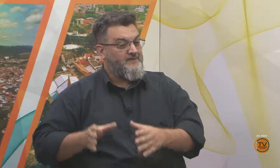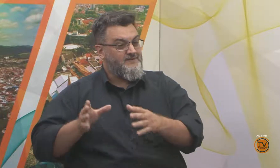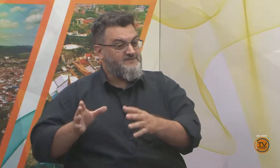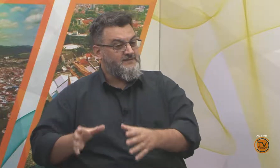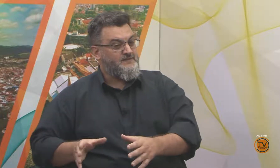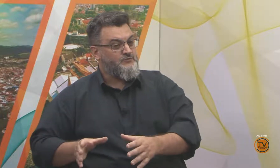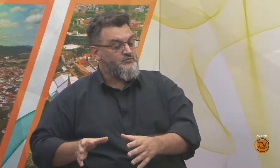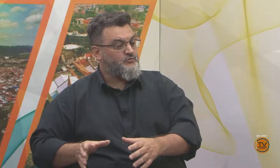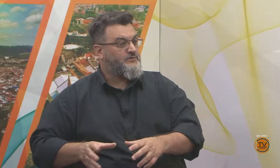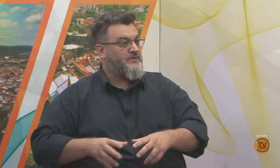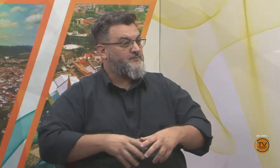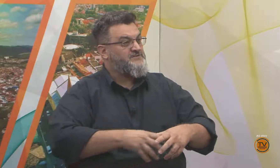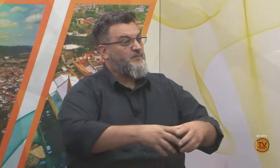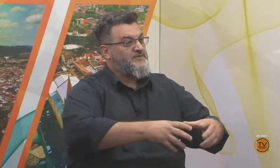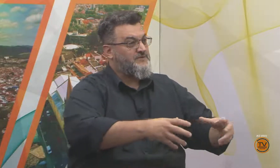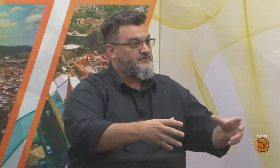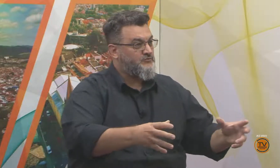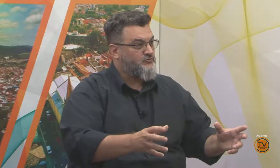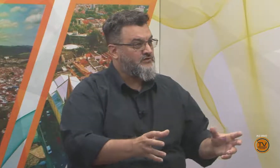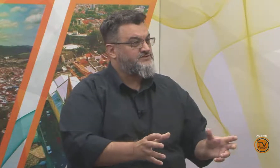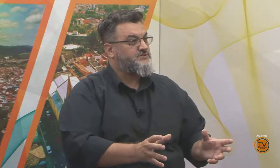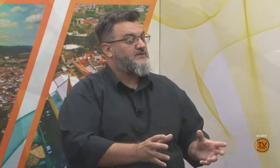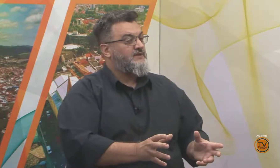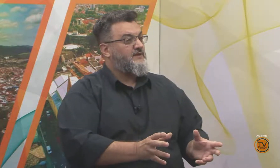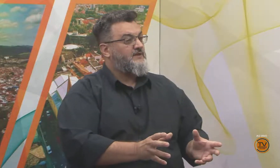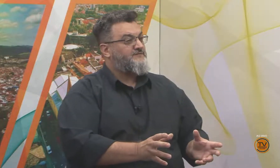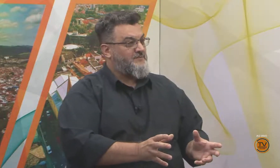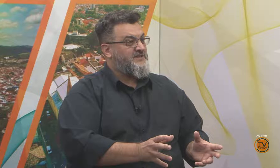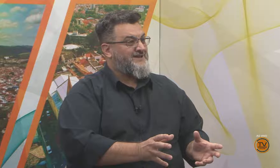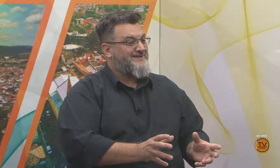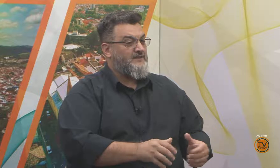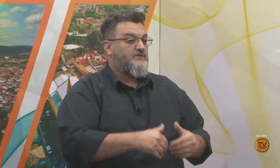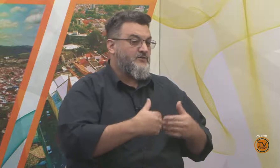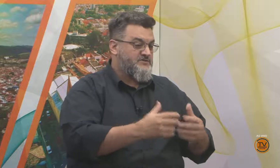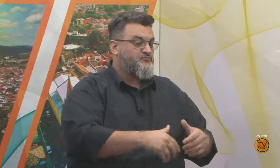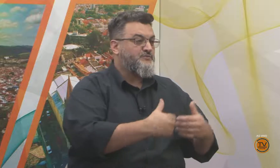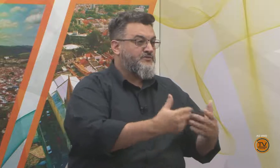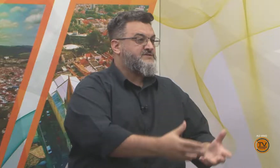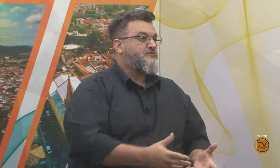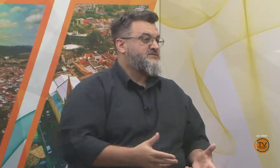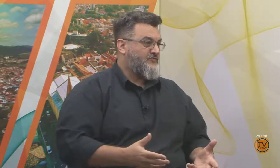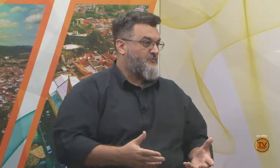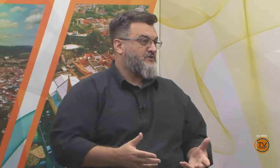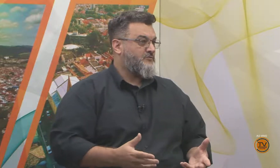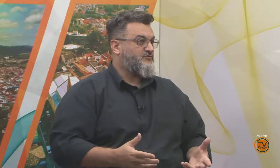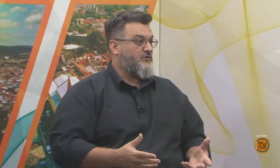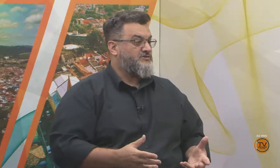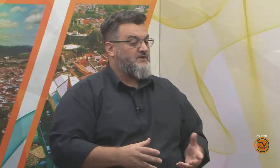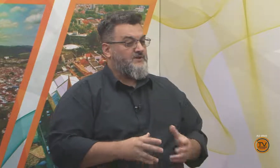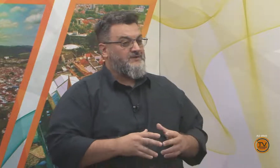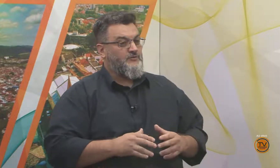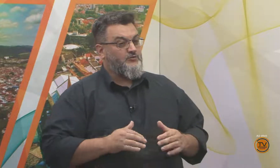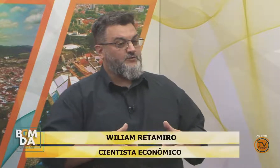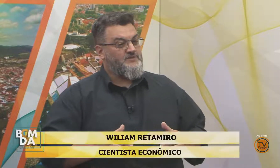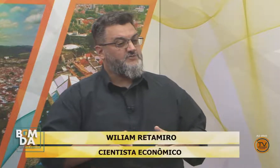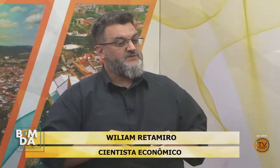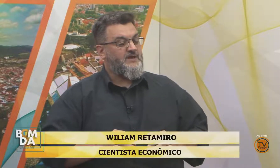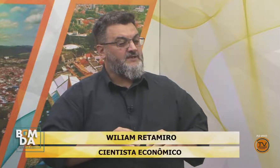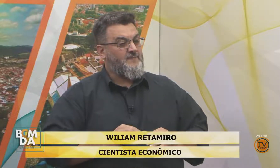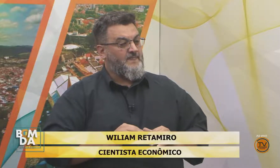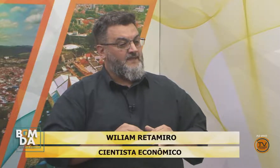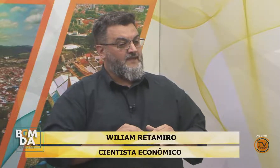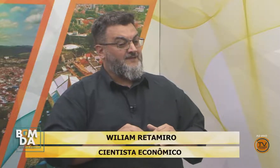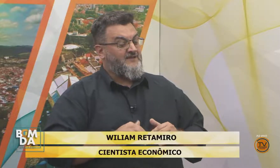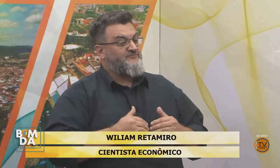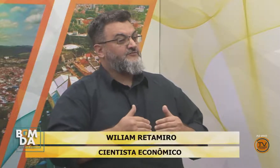agricultura, e sendo agricultura, né, principalmente agricultura familiar, nós temos um potencial de desenvolvimento muito forte. Então a economia